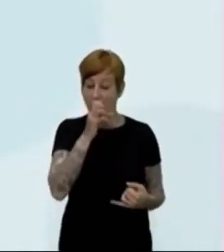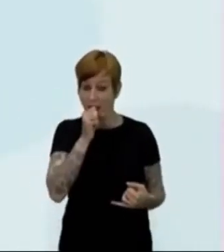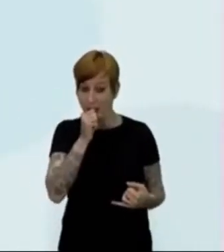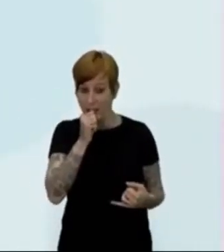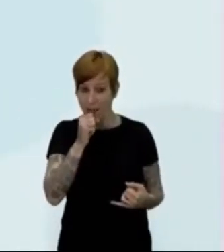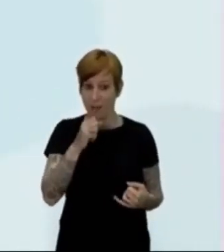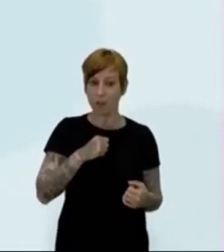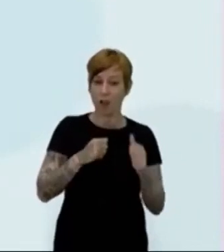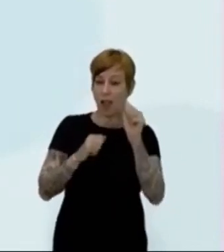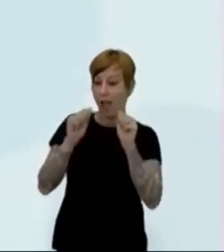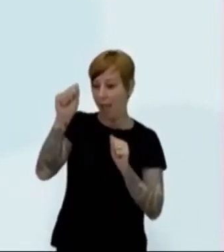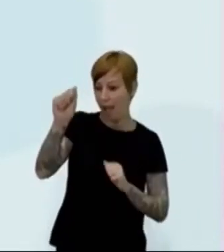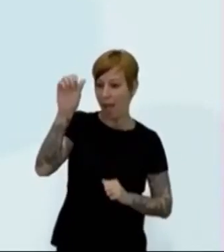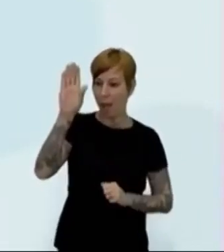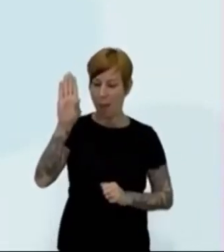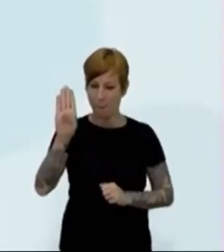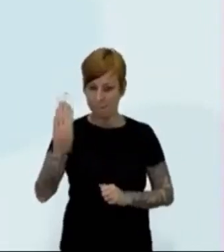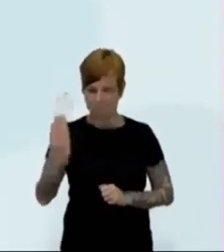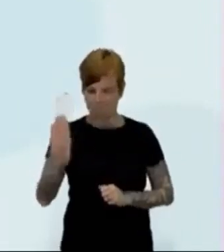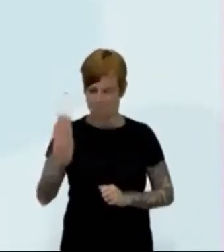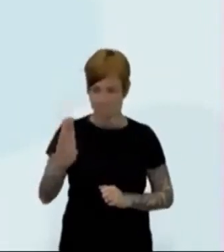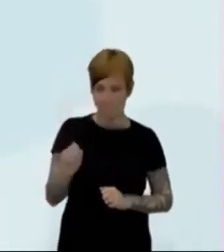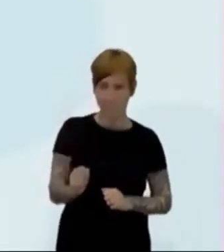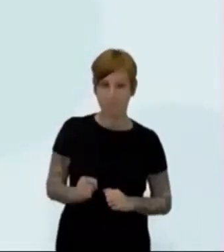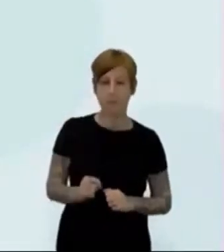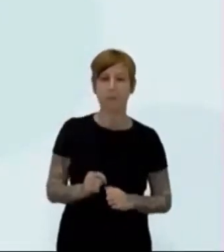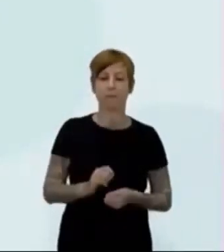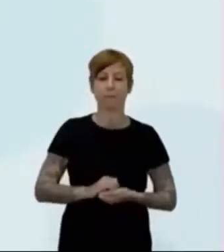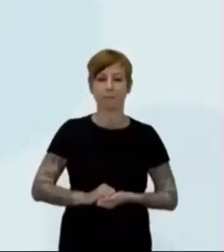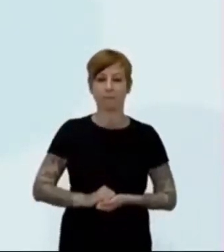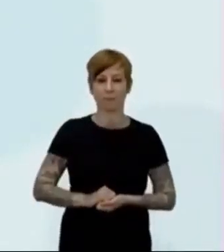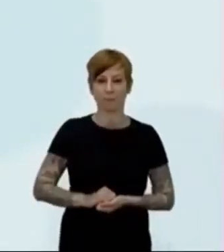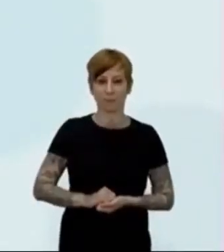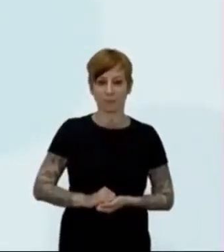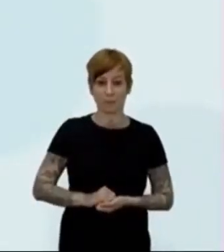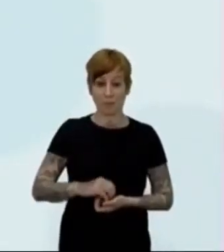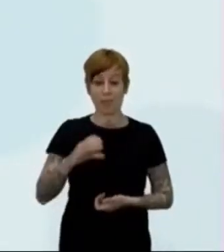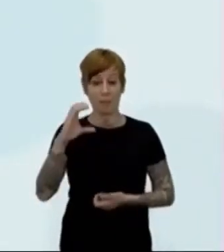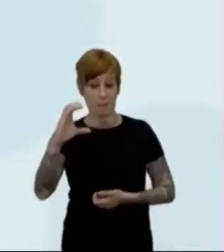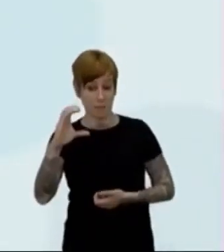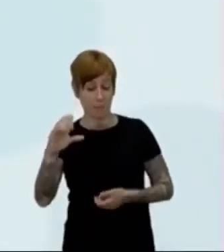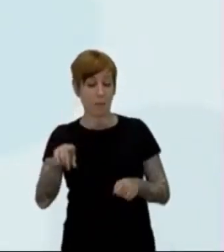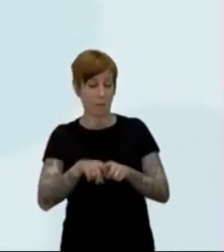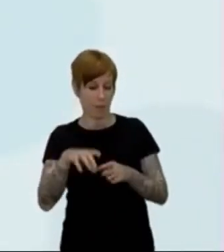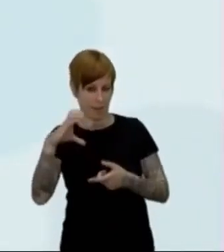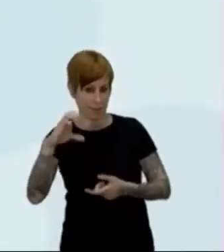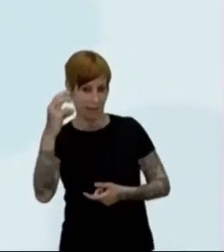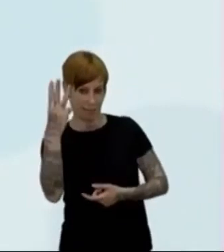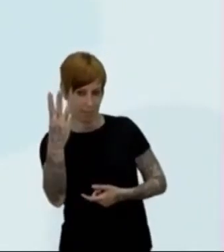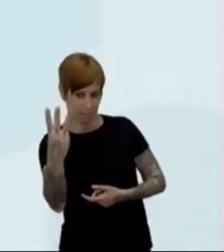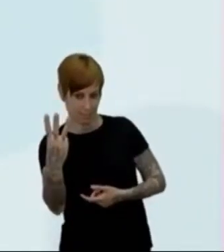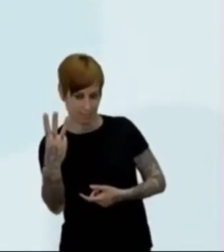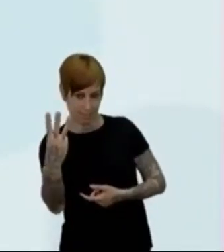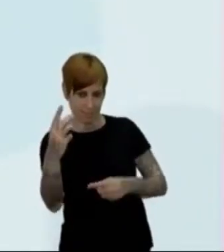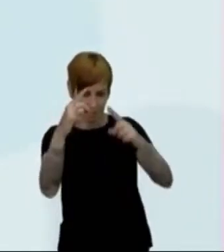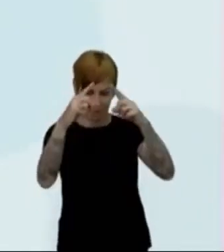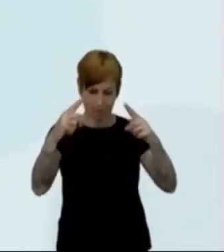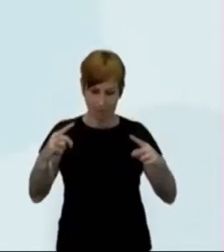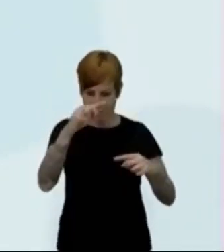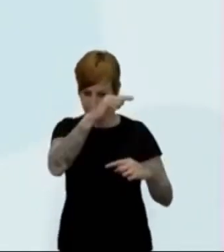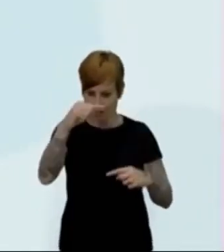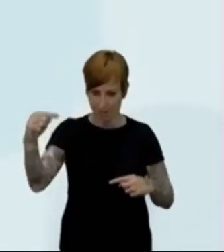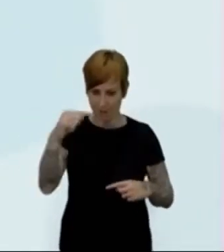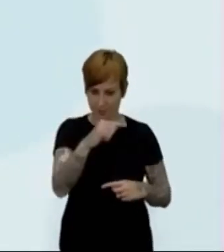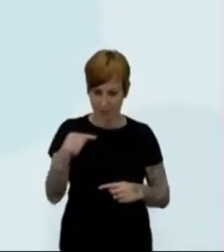a mesma distância, não tem inclinação. A inclinação é a mesma, legal. E a reta C, a gente tem essas três paralelas, então a gente chama de feixe